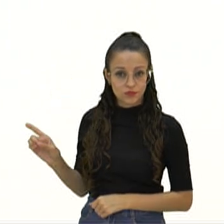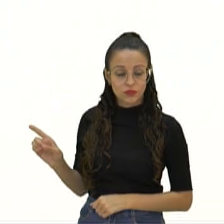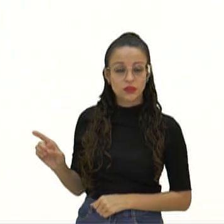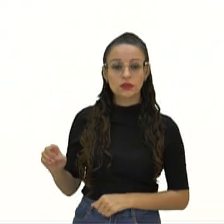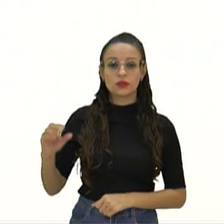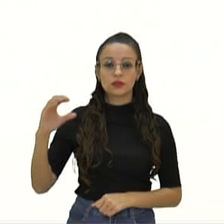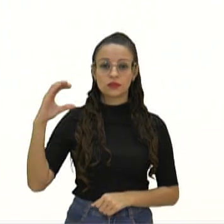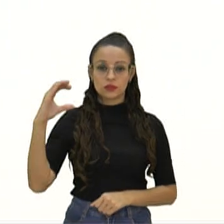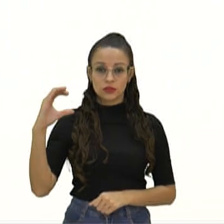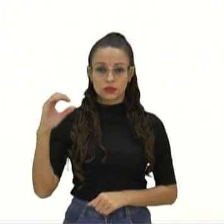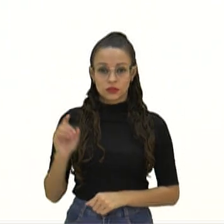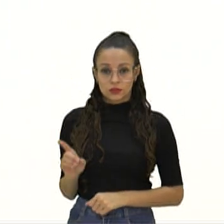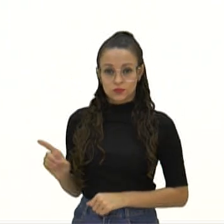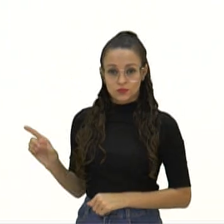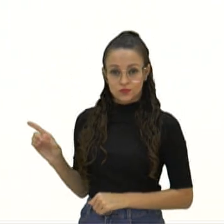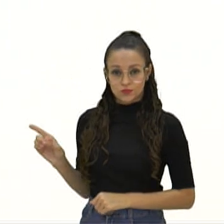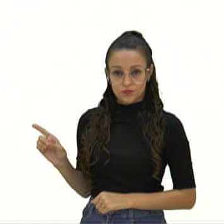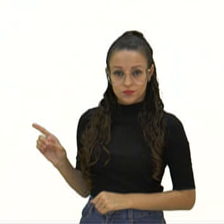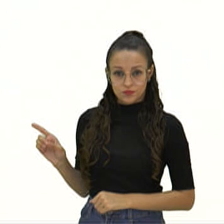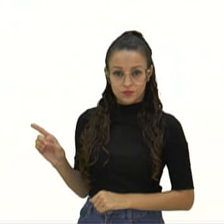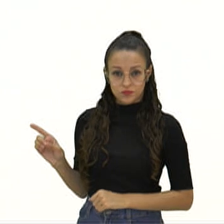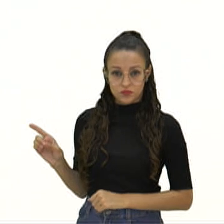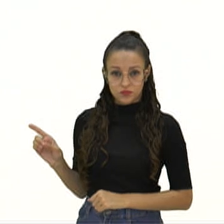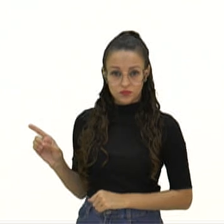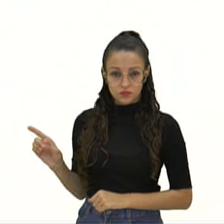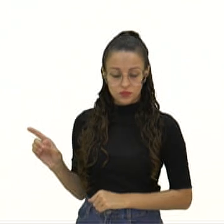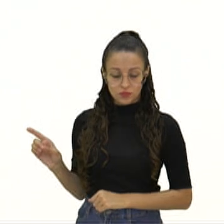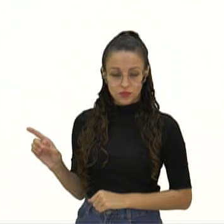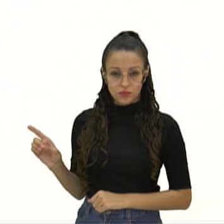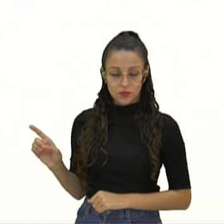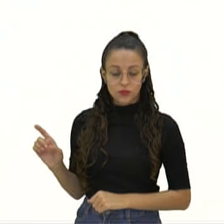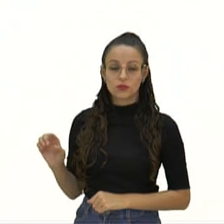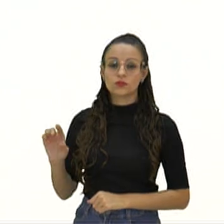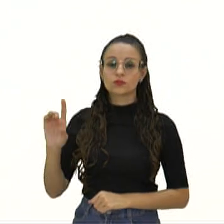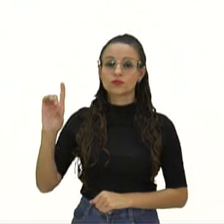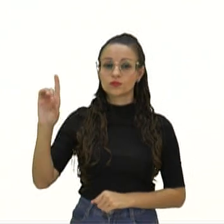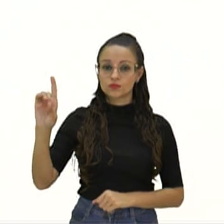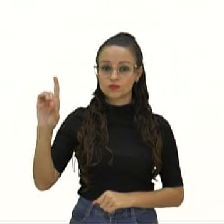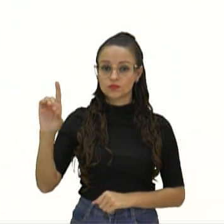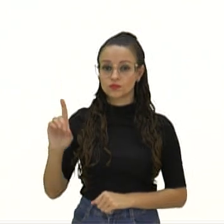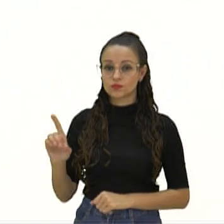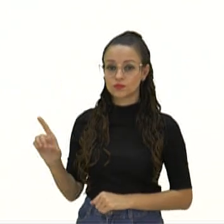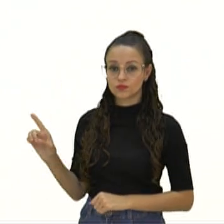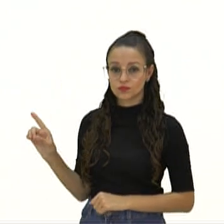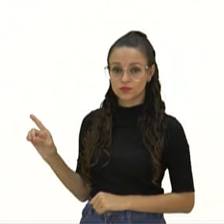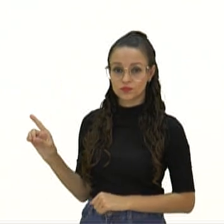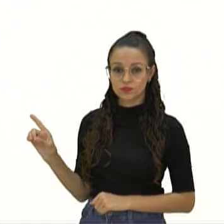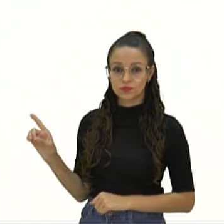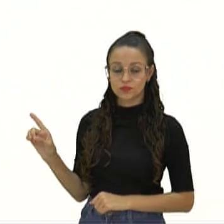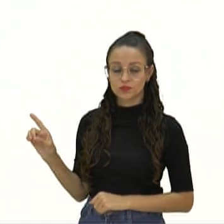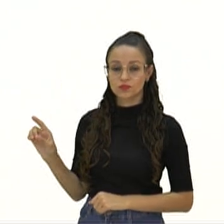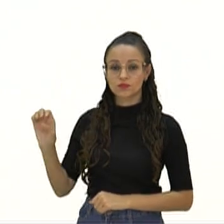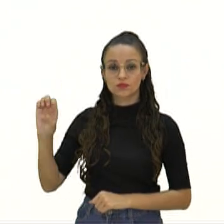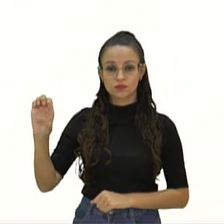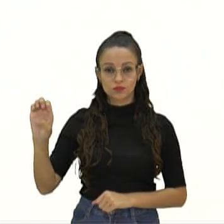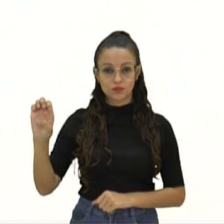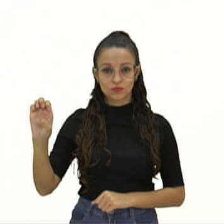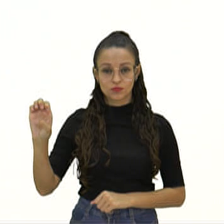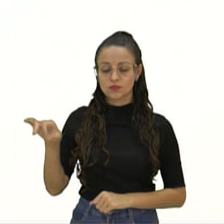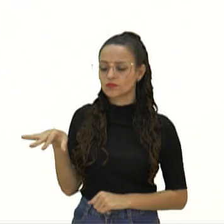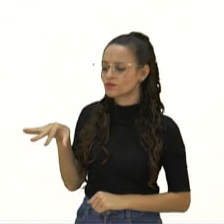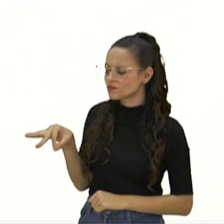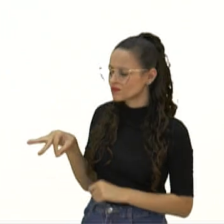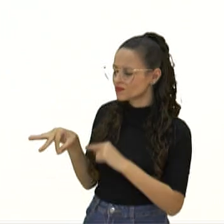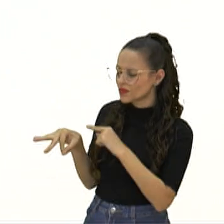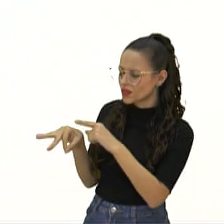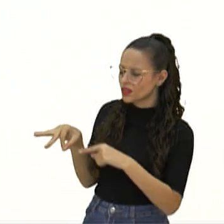feminino, letra C, sistema urinário feminino, letra D, ímen e letra E,